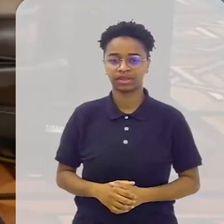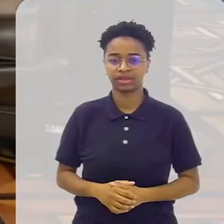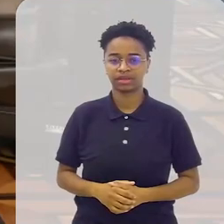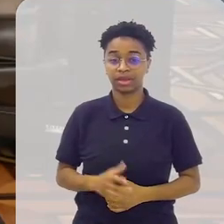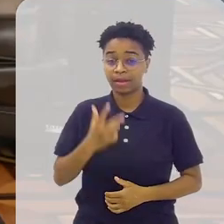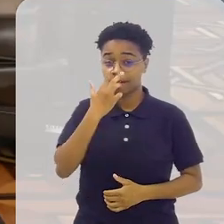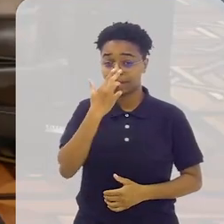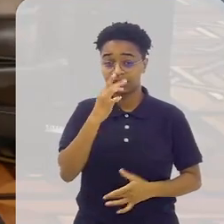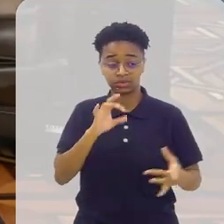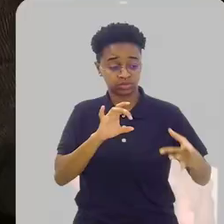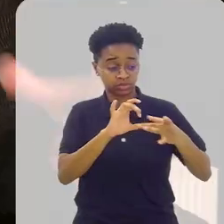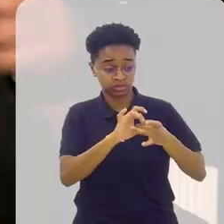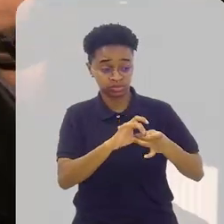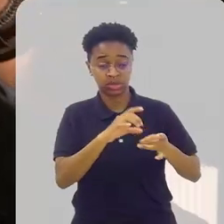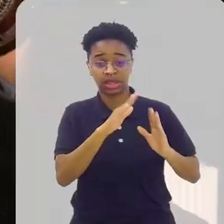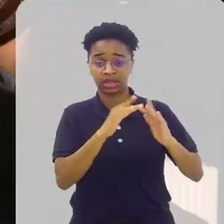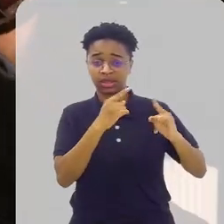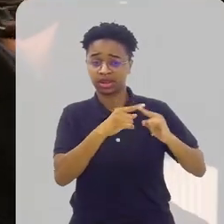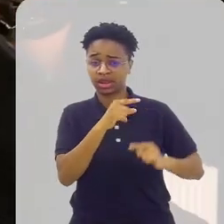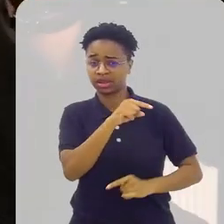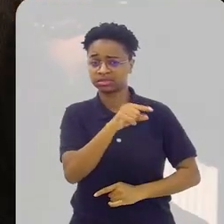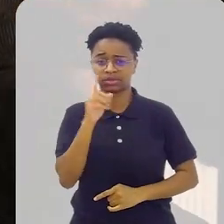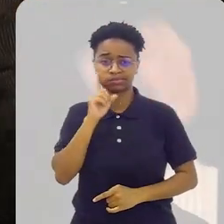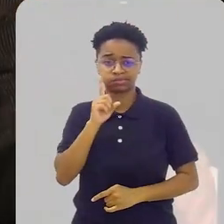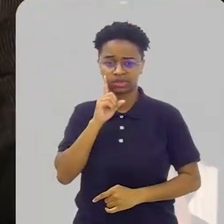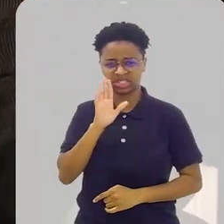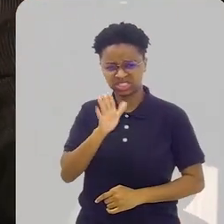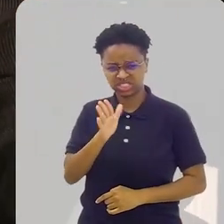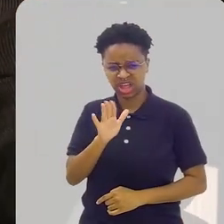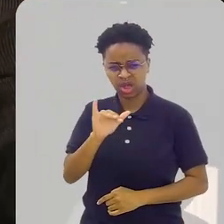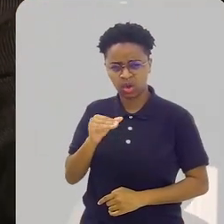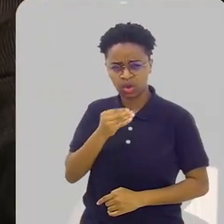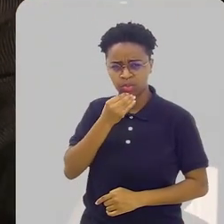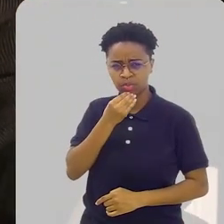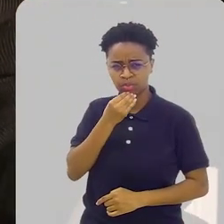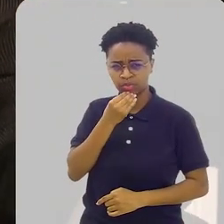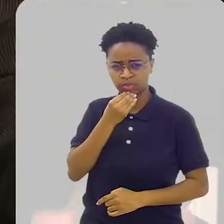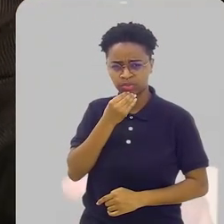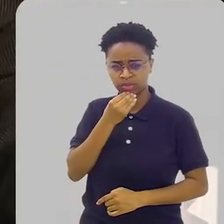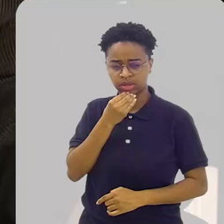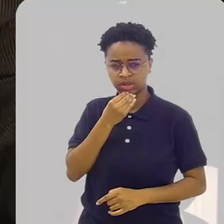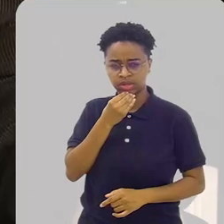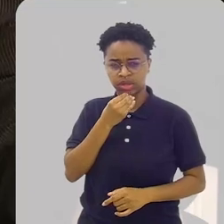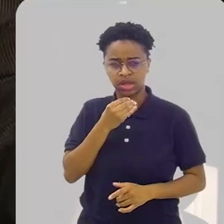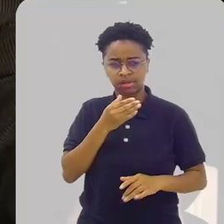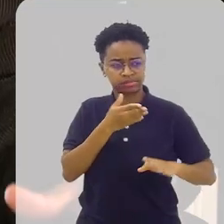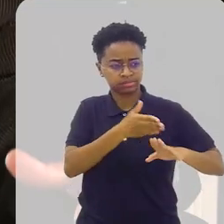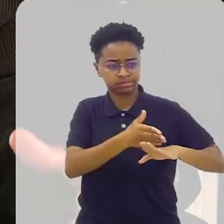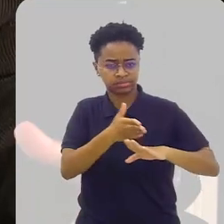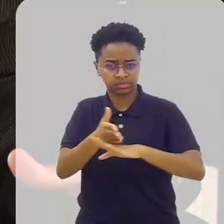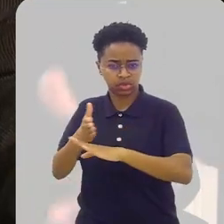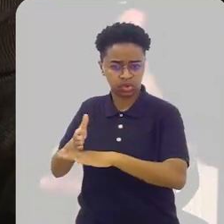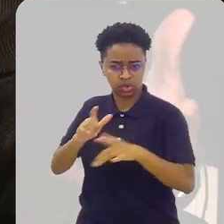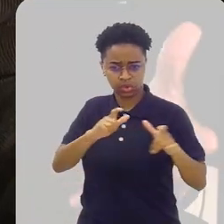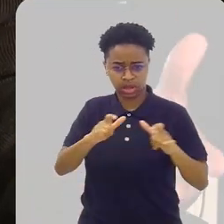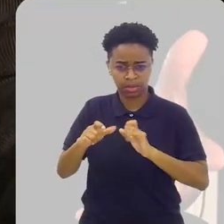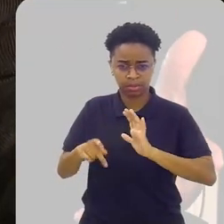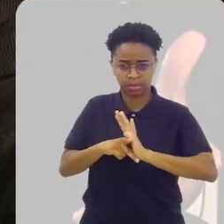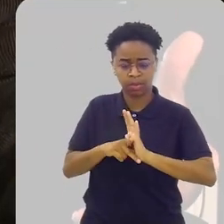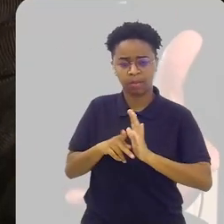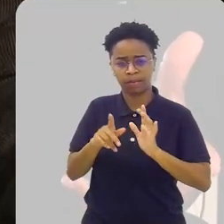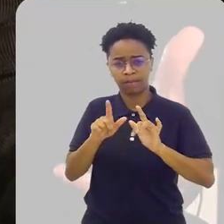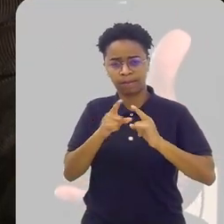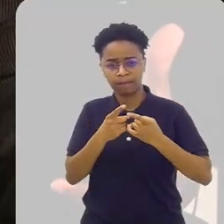Unidos Me senti agora no lençol tem johanesburgo você já teve oportunidade de ir